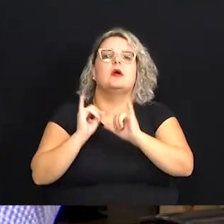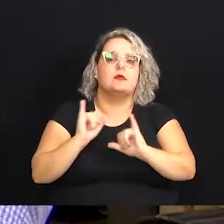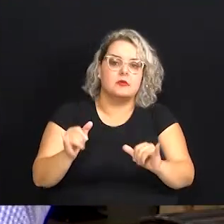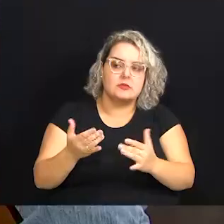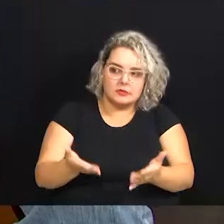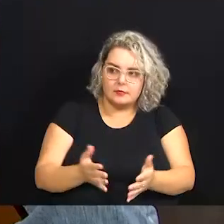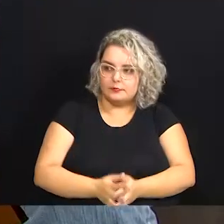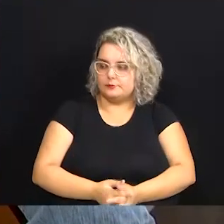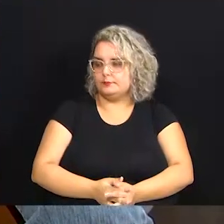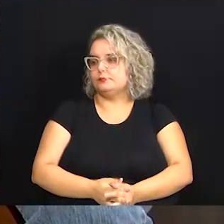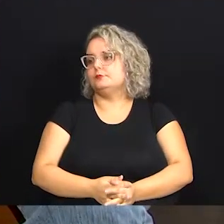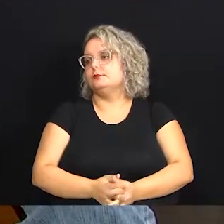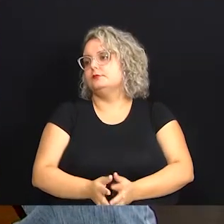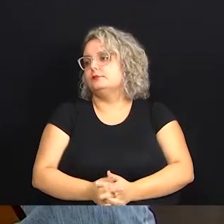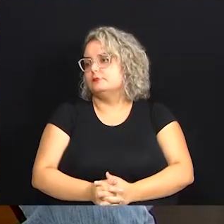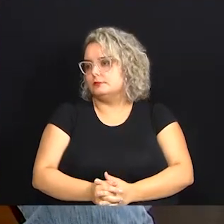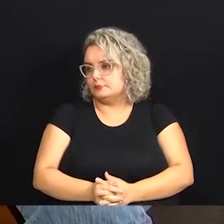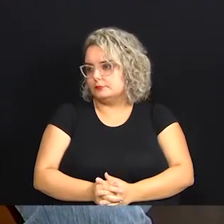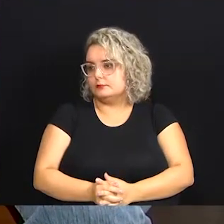avisar.